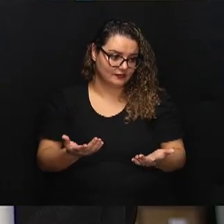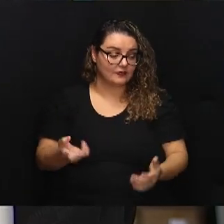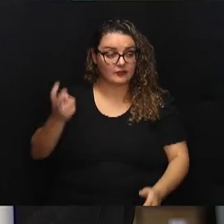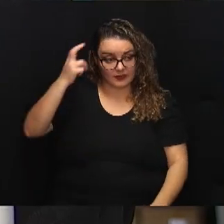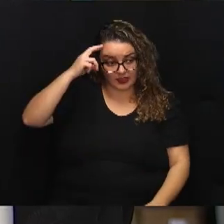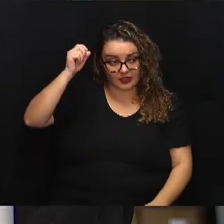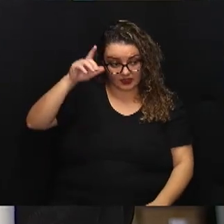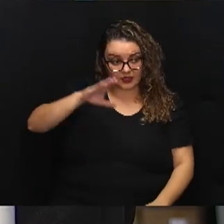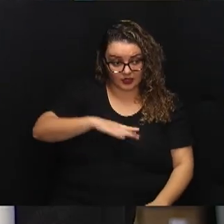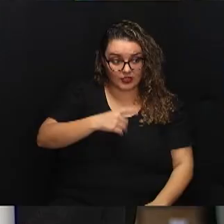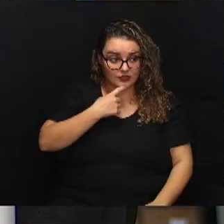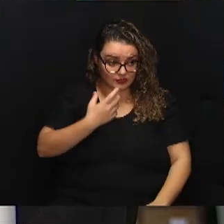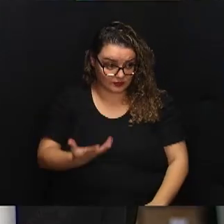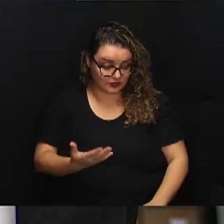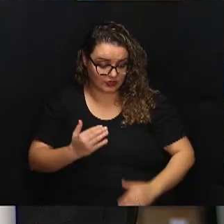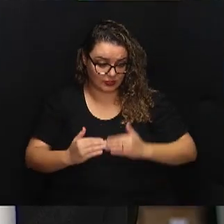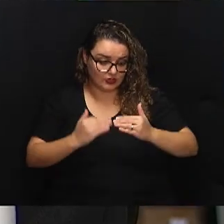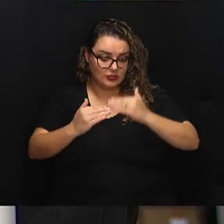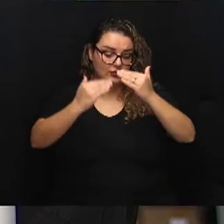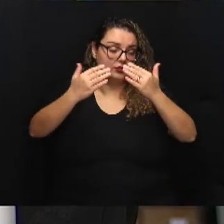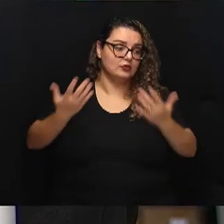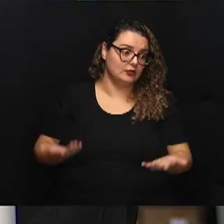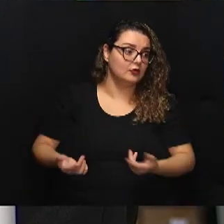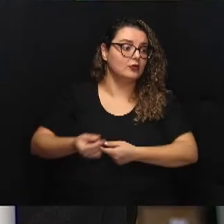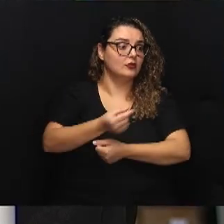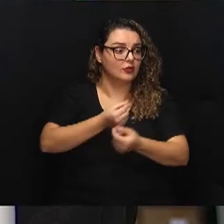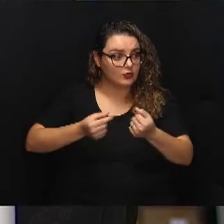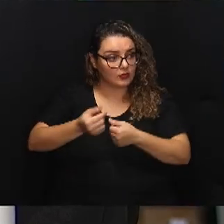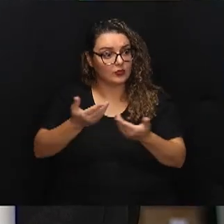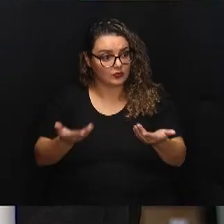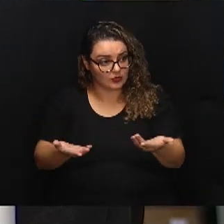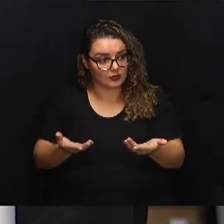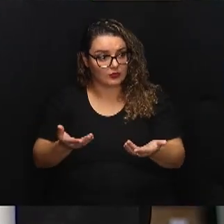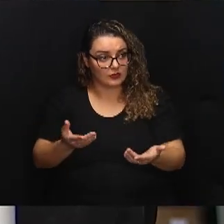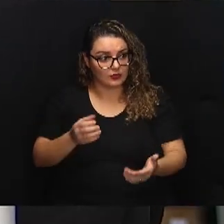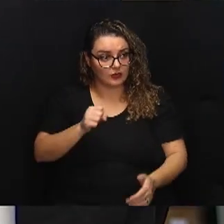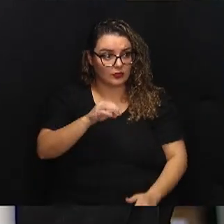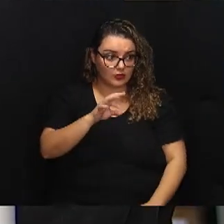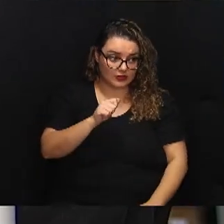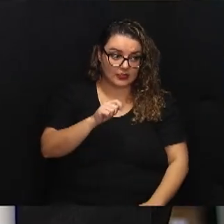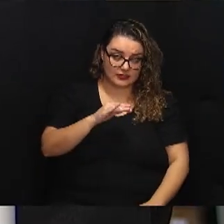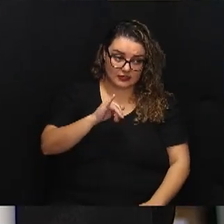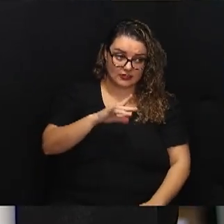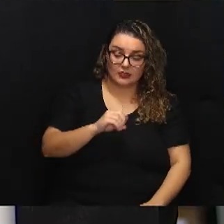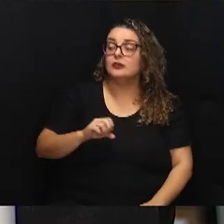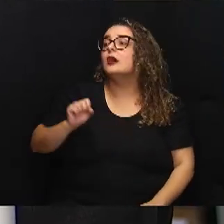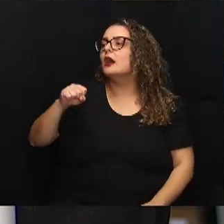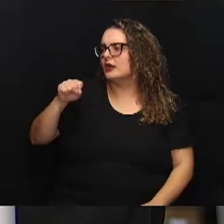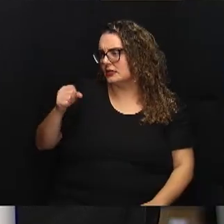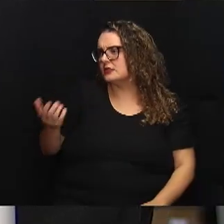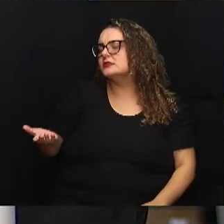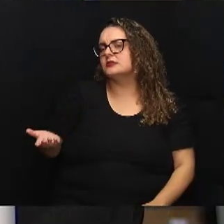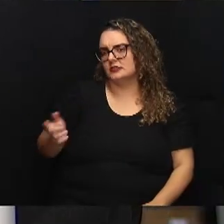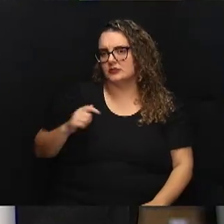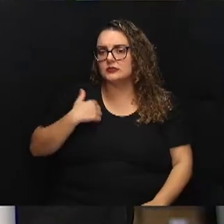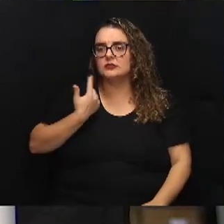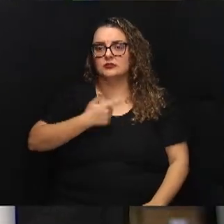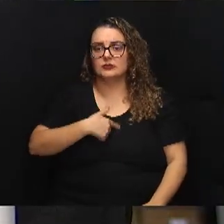da cidade, o crescimento econômico, né, Otacílio? Ah, sim, com certeza, né? A